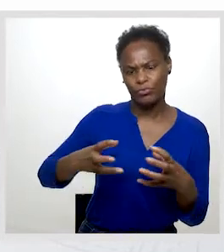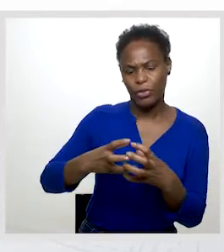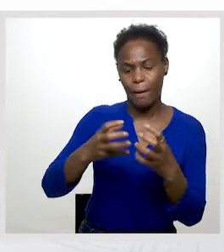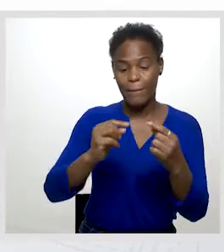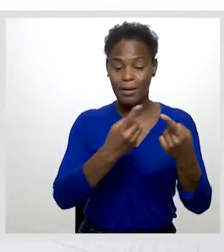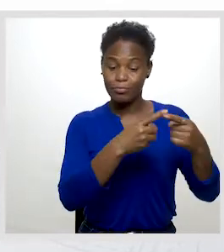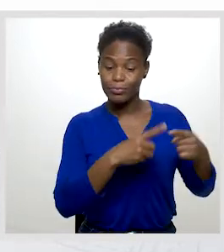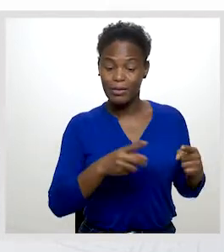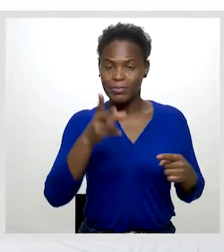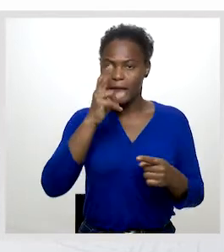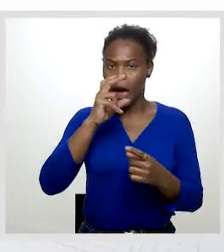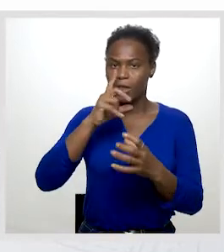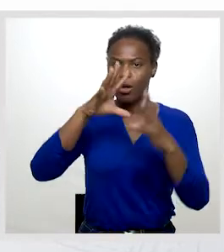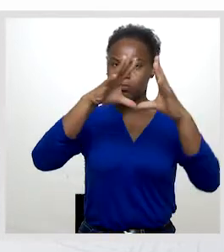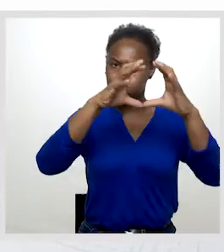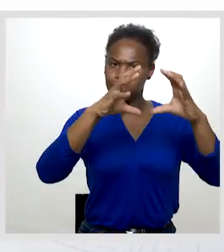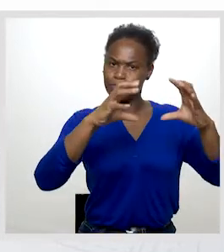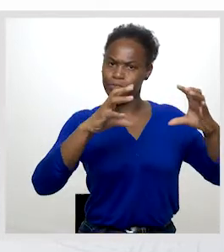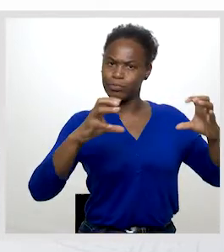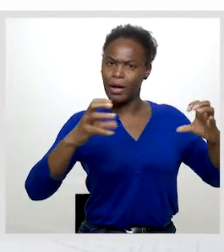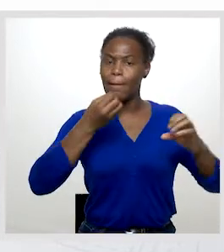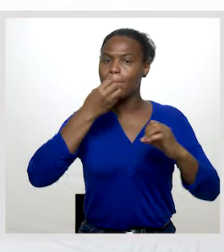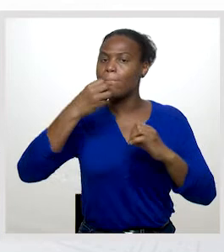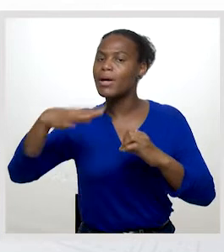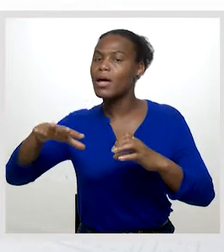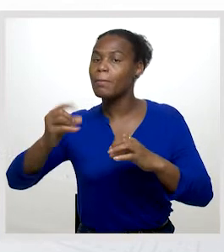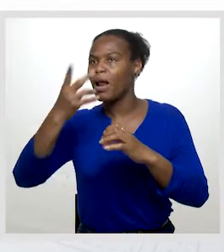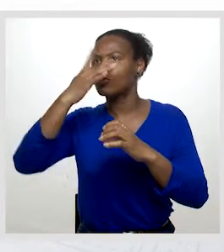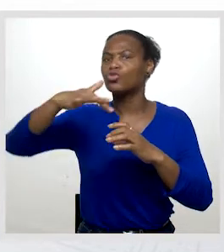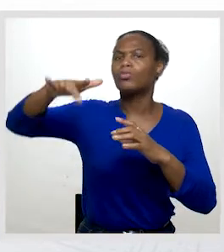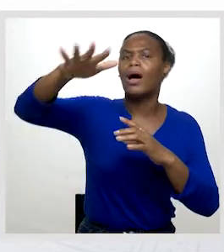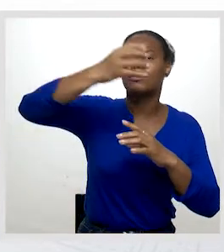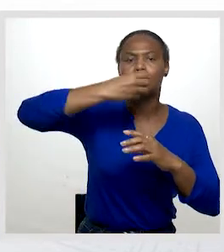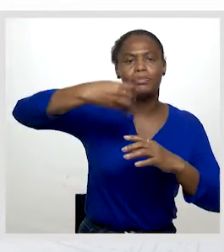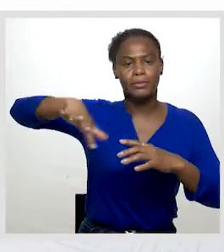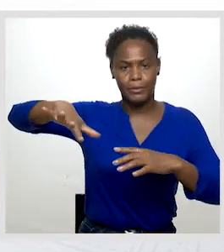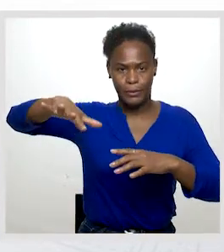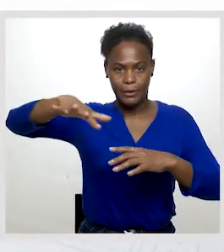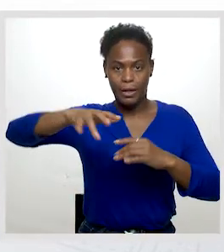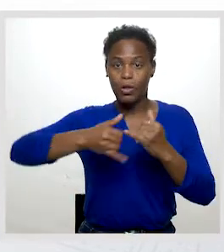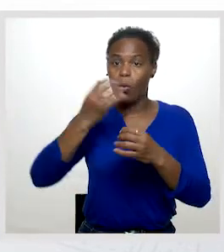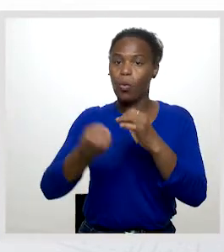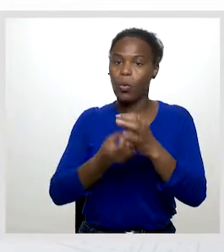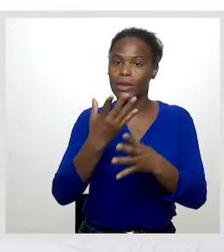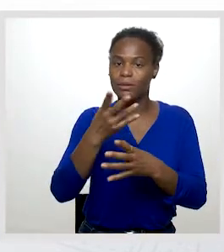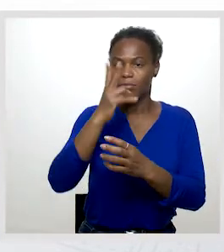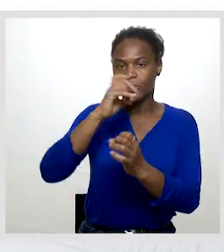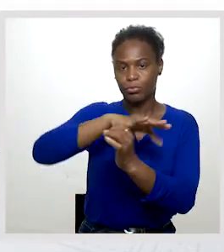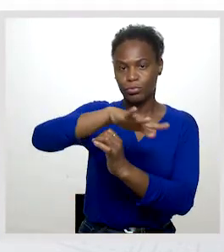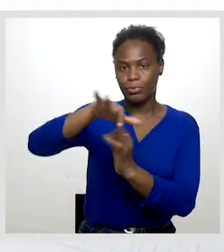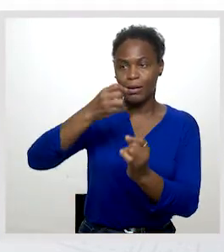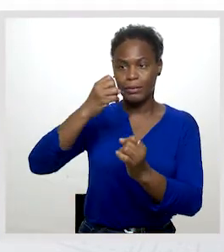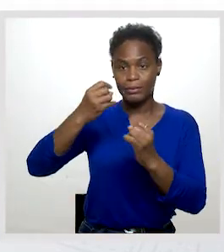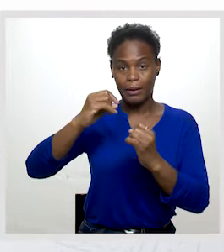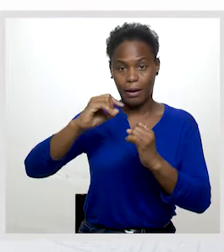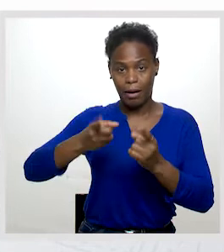que faziam parte da nebulosa perderam-se em grande parte para o espaço, originando a atmosfera